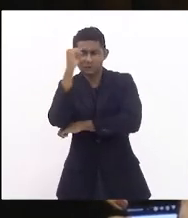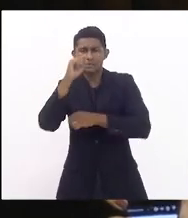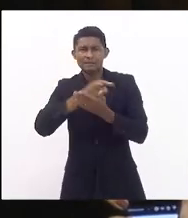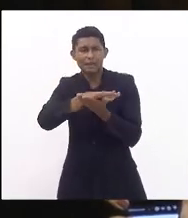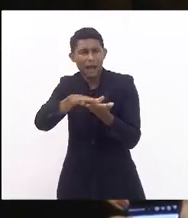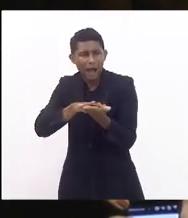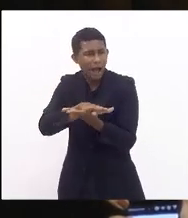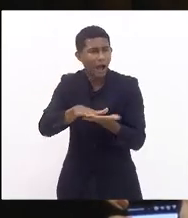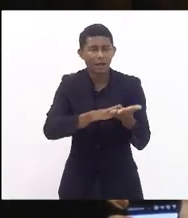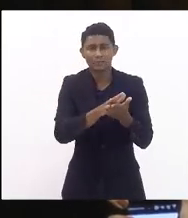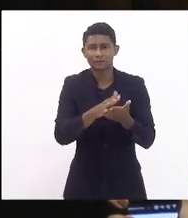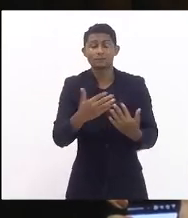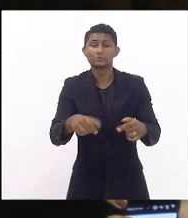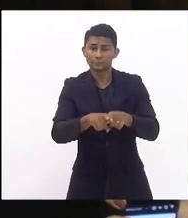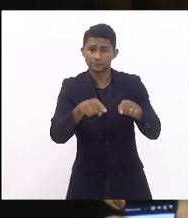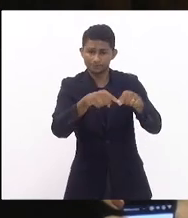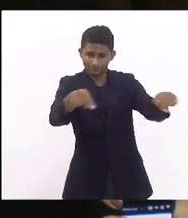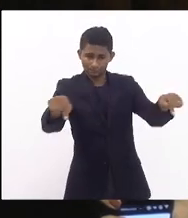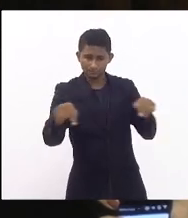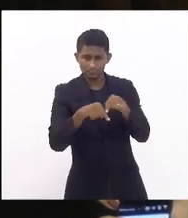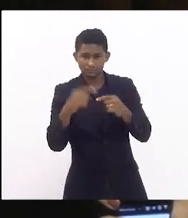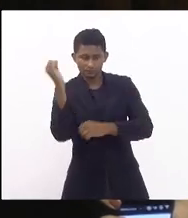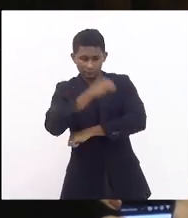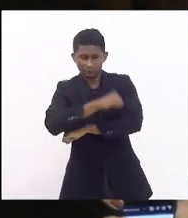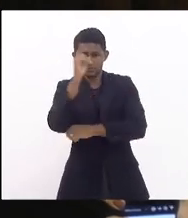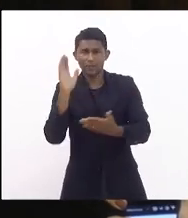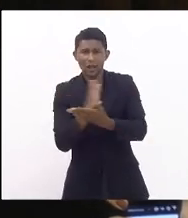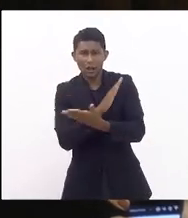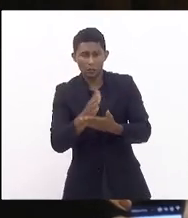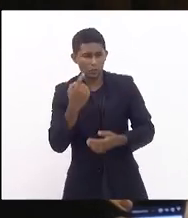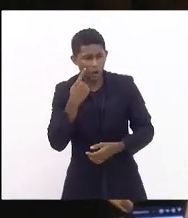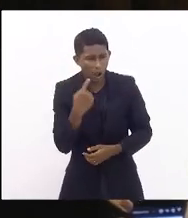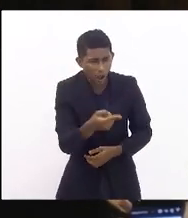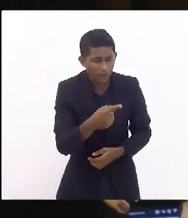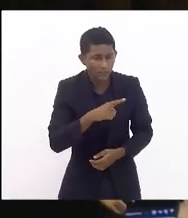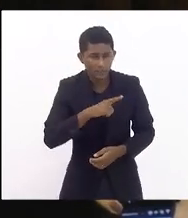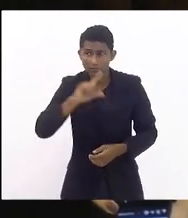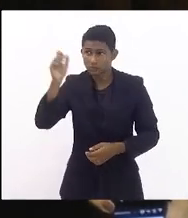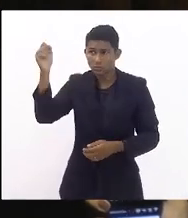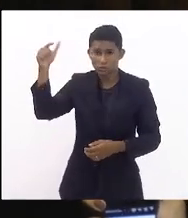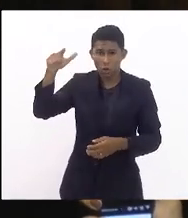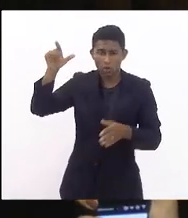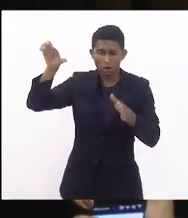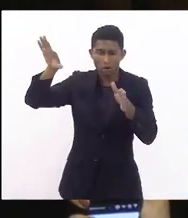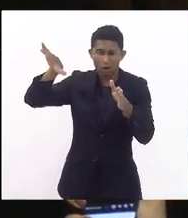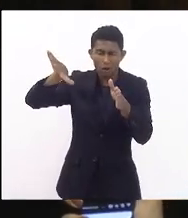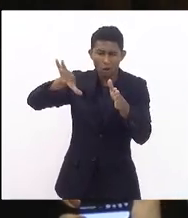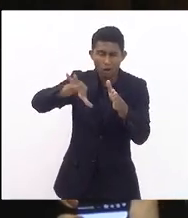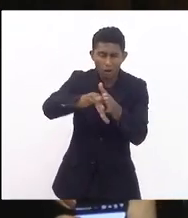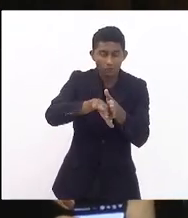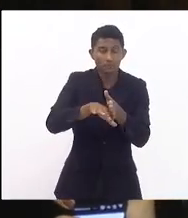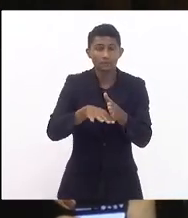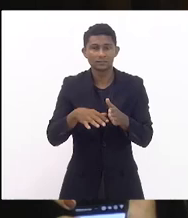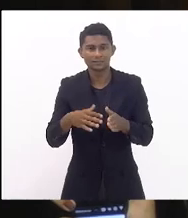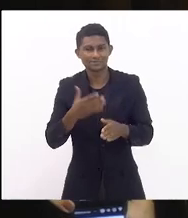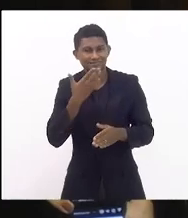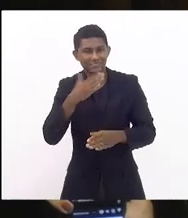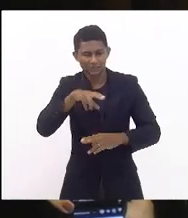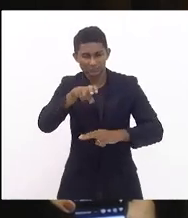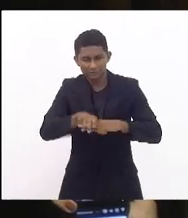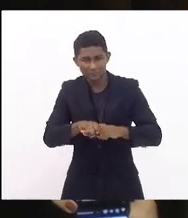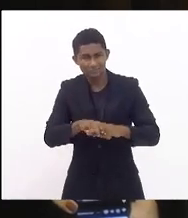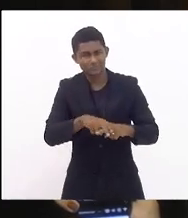com janelas, era sol em cima das crianças, porque não tinha nada que